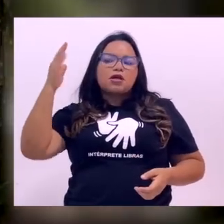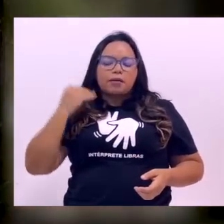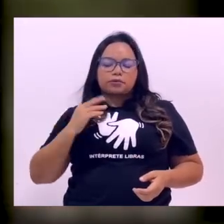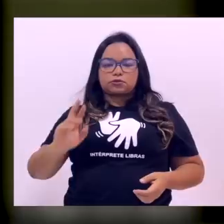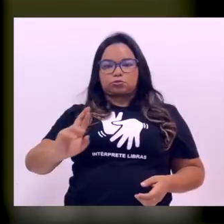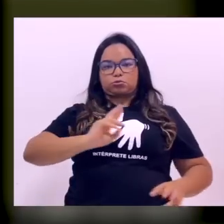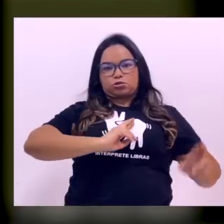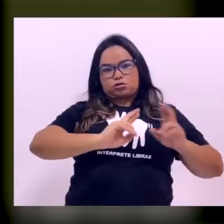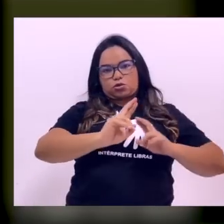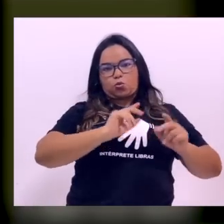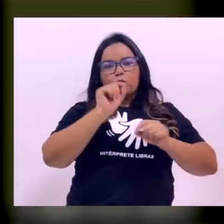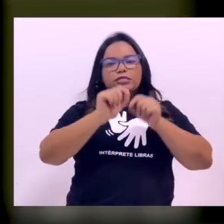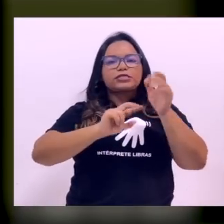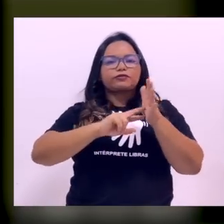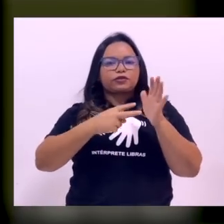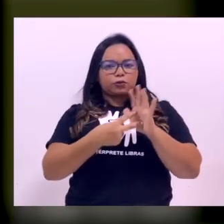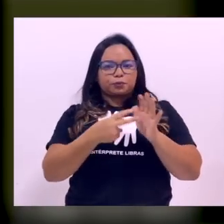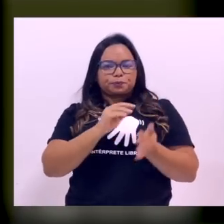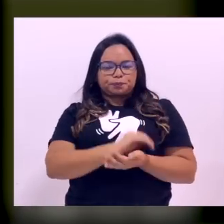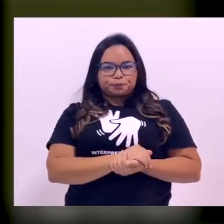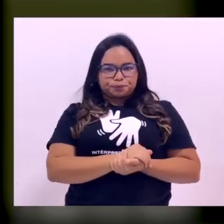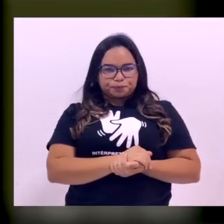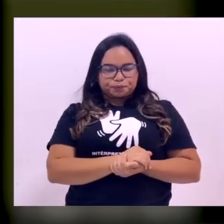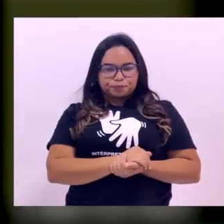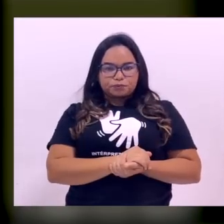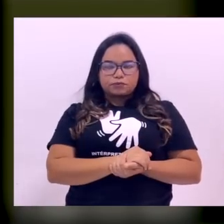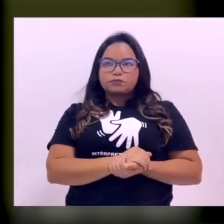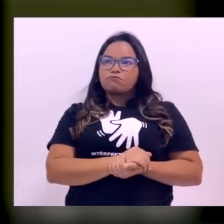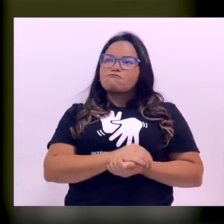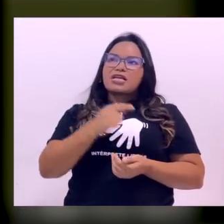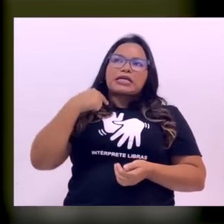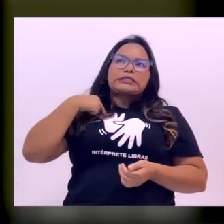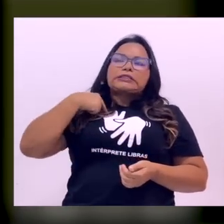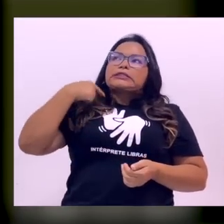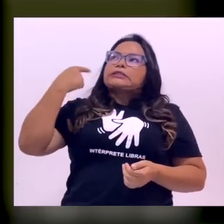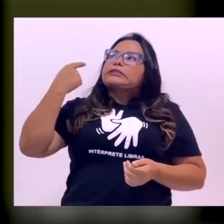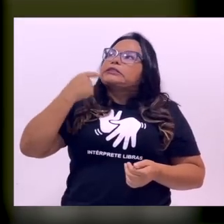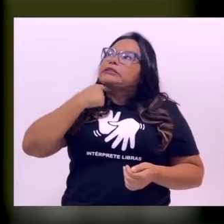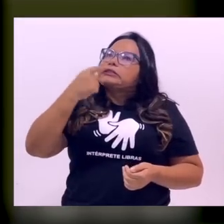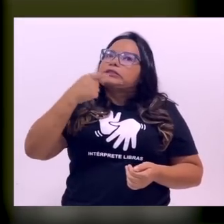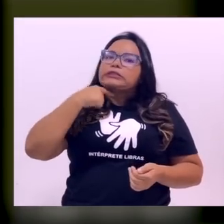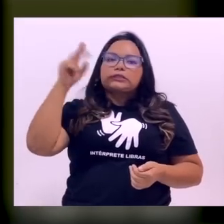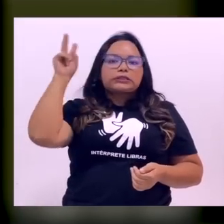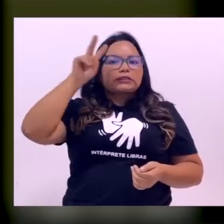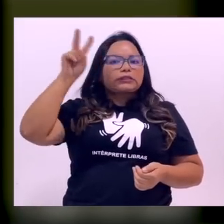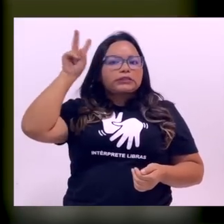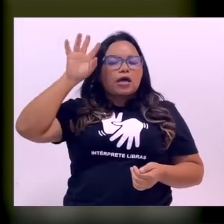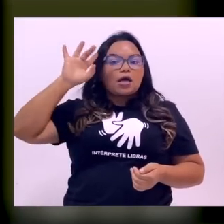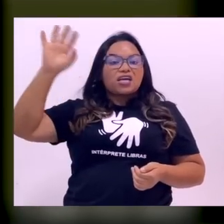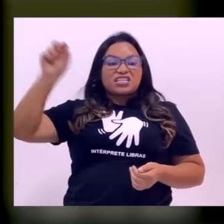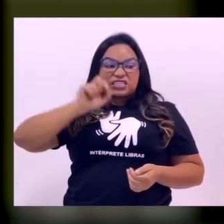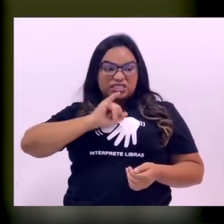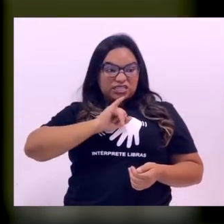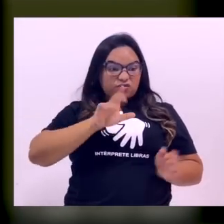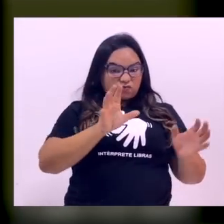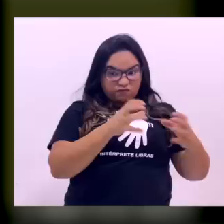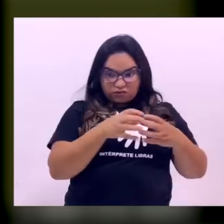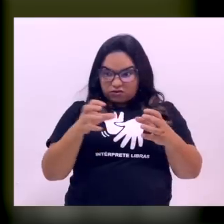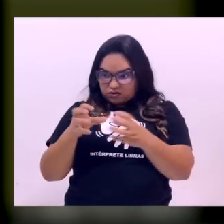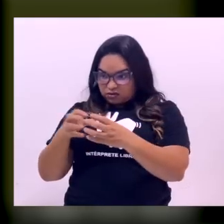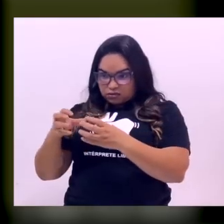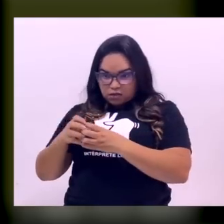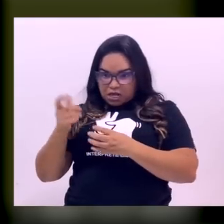significa. E respondeu o rei e disse aos caldeus: o assunto me escapou. Se não me fizerem saber o sonho e a